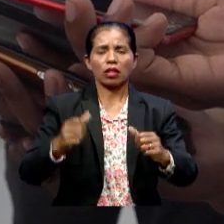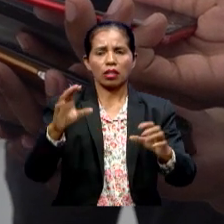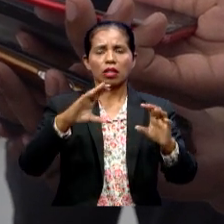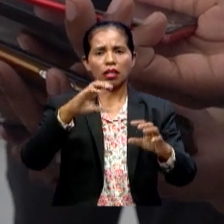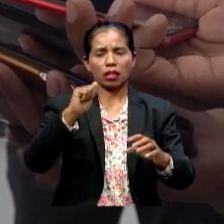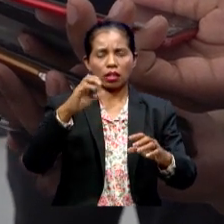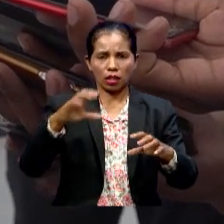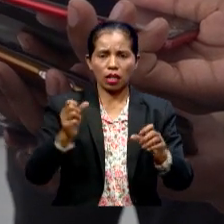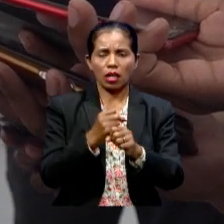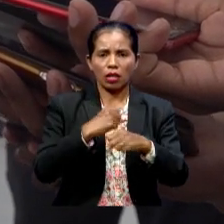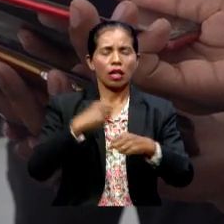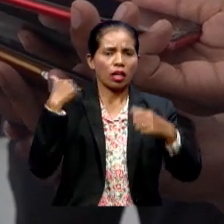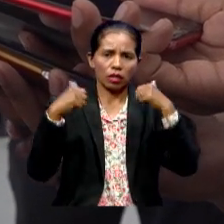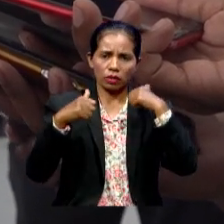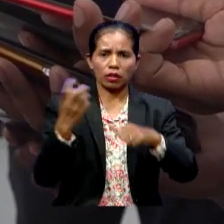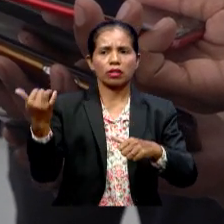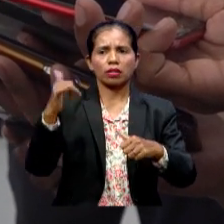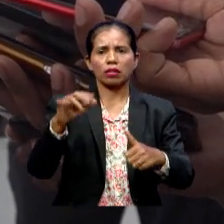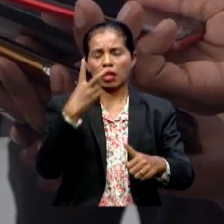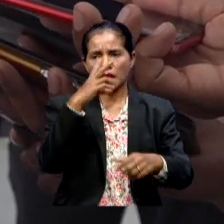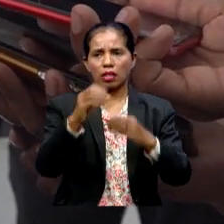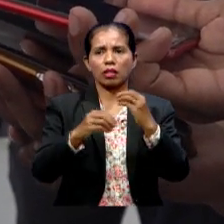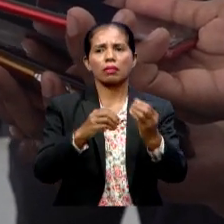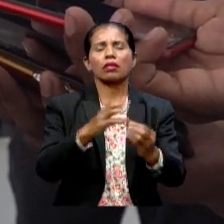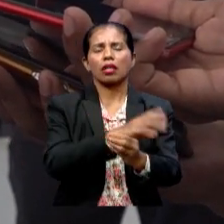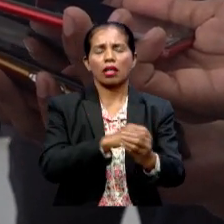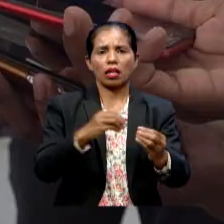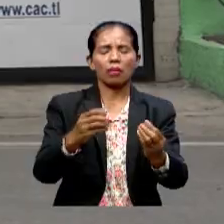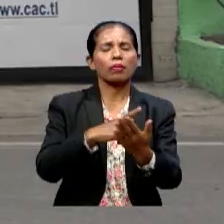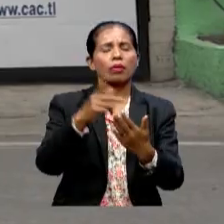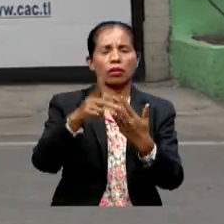em atividades, tira mazarela, bacista básica, boa semelhança lá, lá.